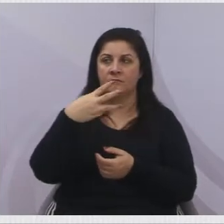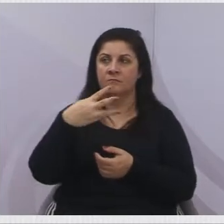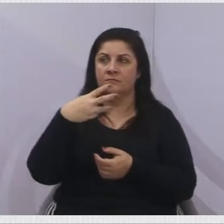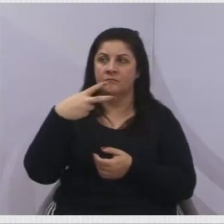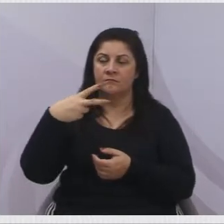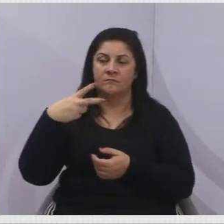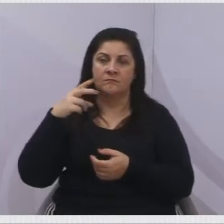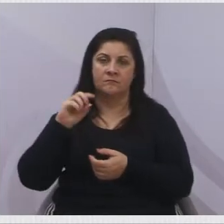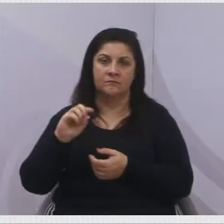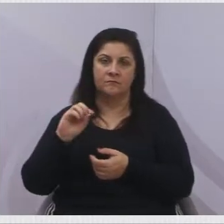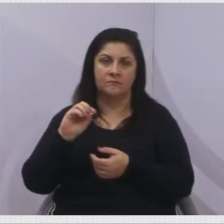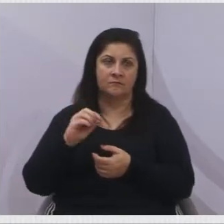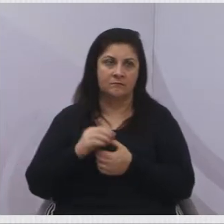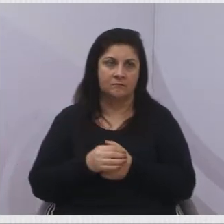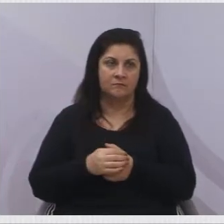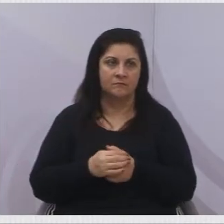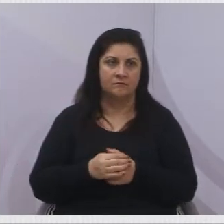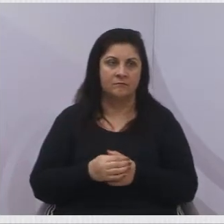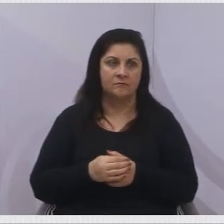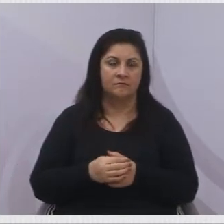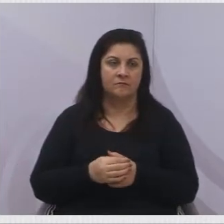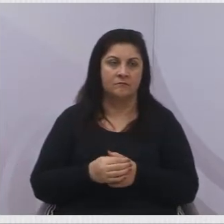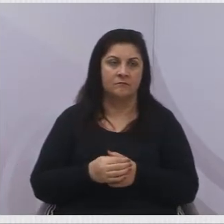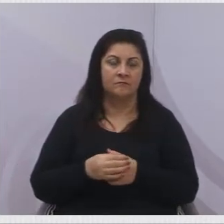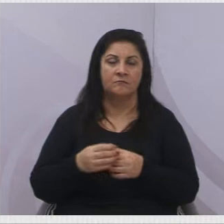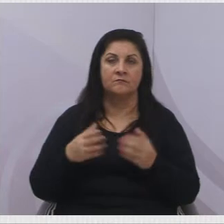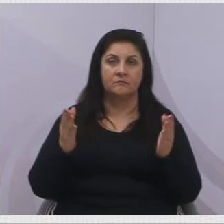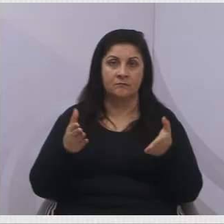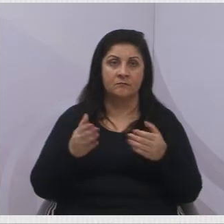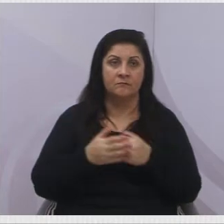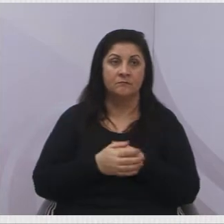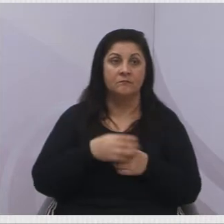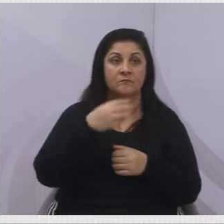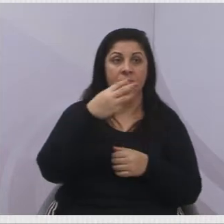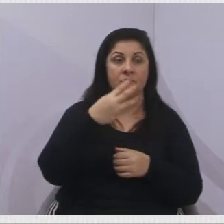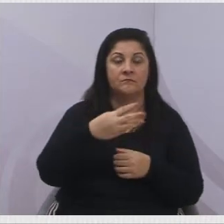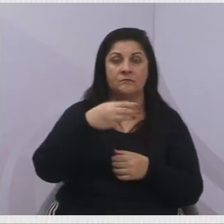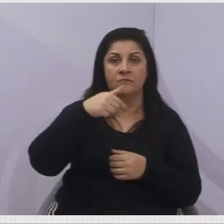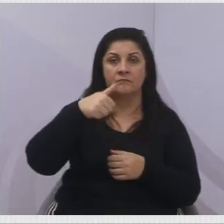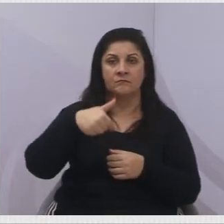3.310 atendimentos realizados, em 2021,